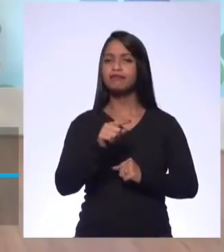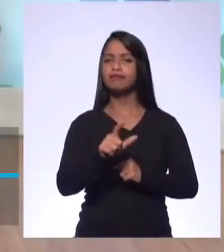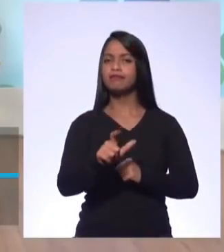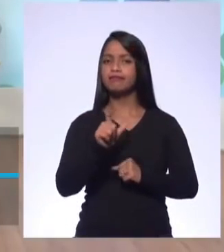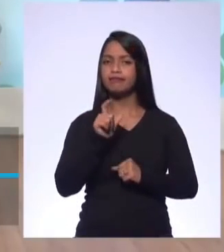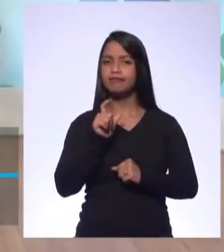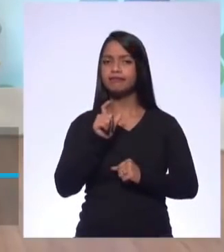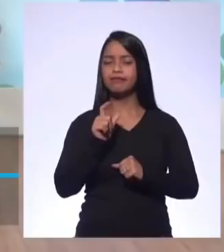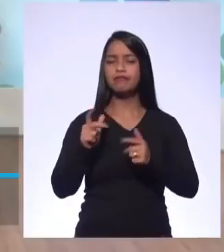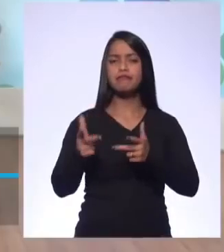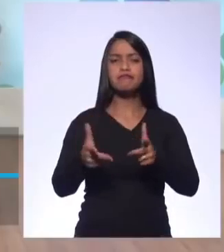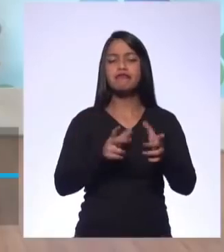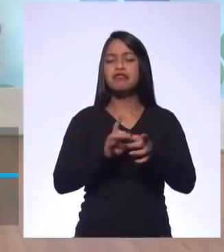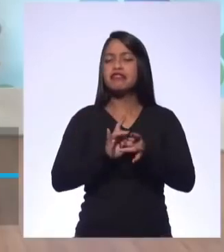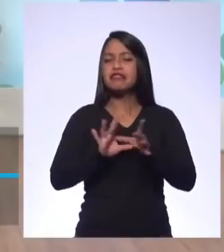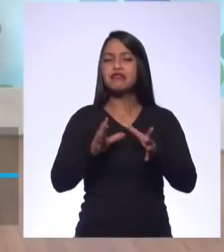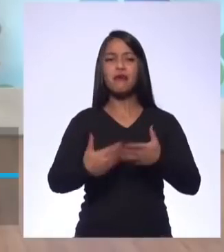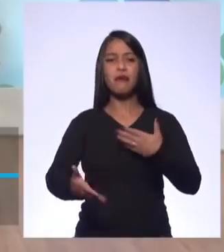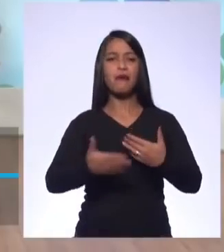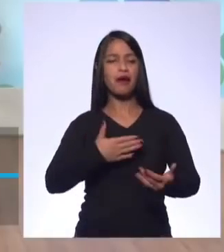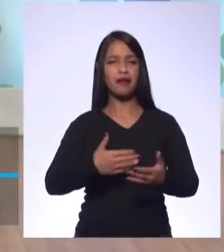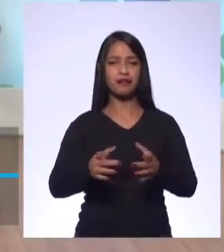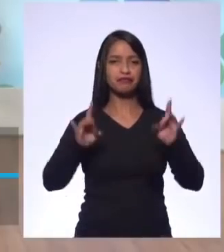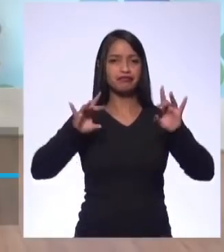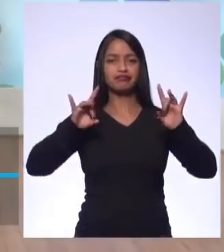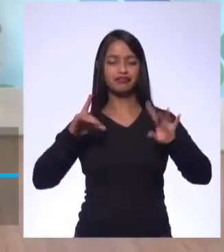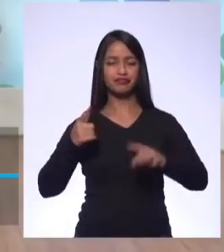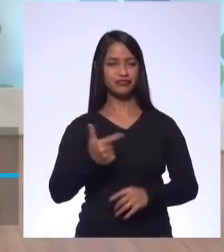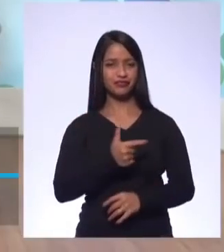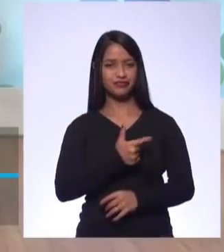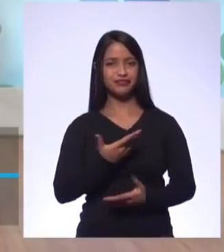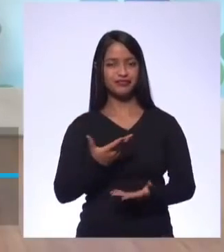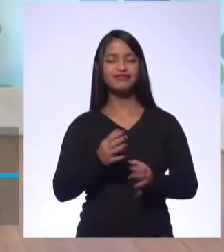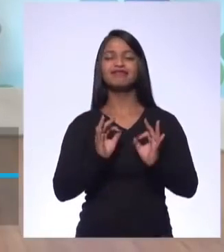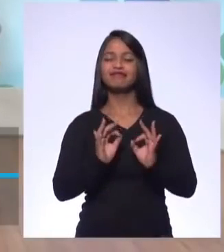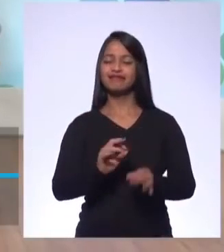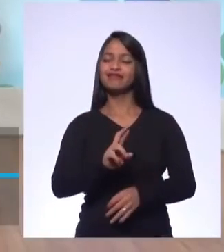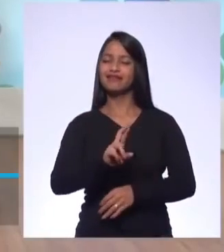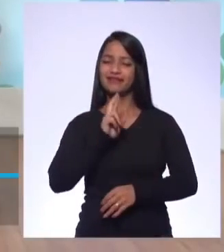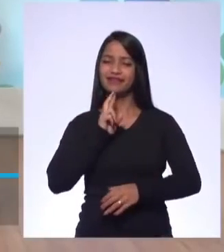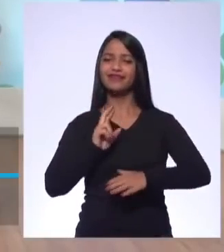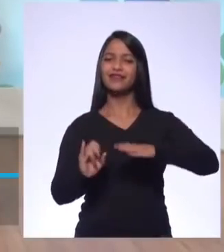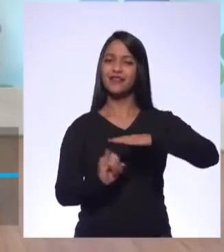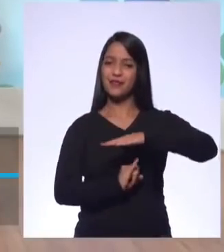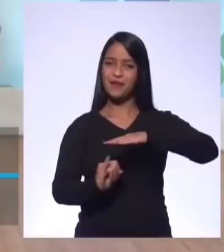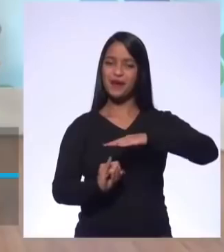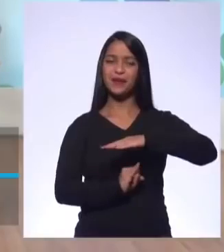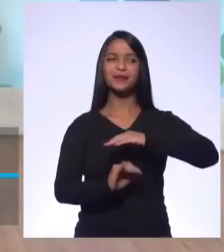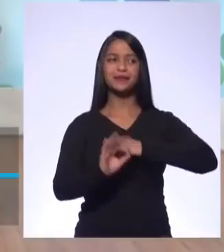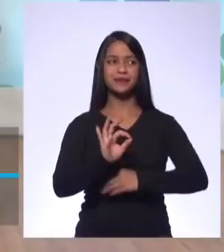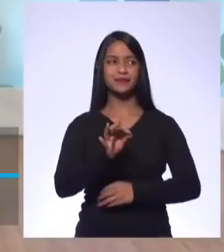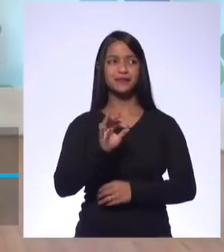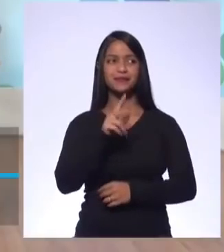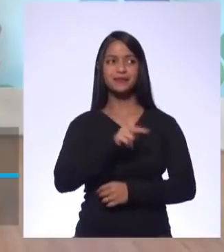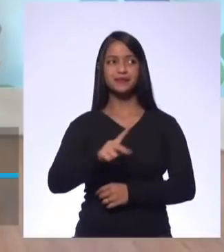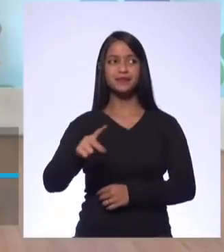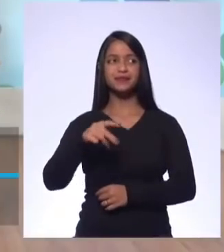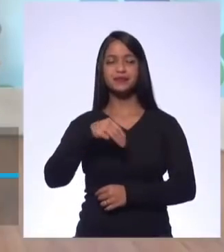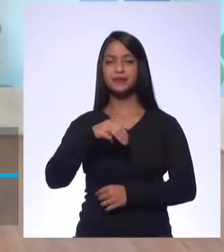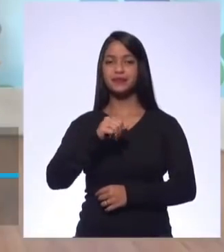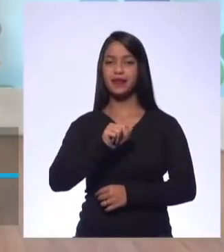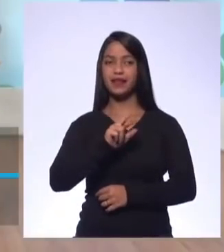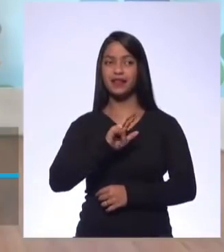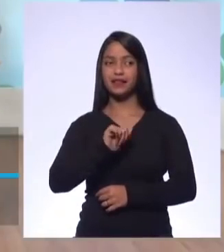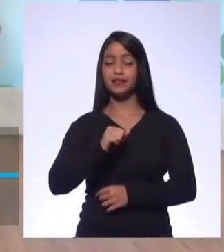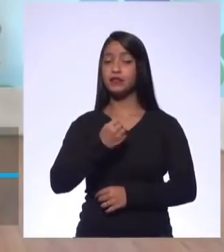foi de lascar, né? Mas é isso aí, professores. Informal. A 8, informal. Eles estão colocando. Maria aqui colocou informal.